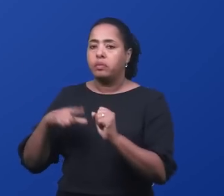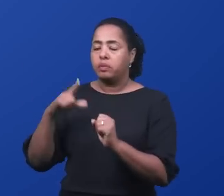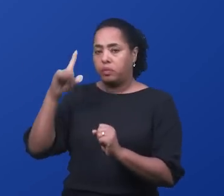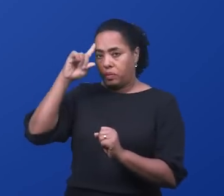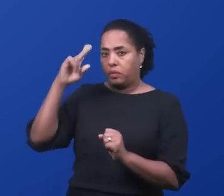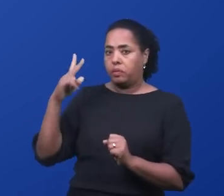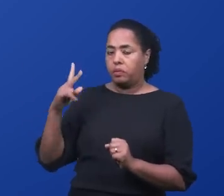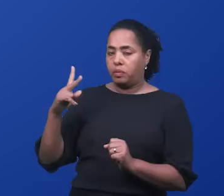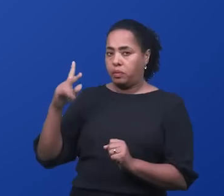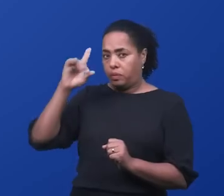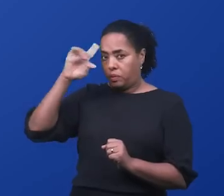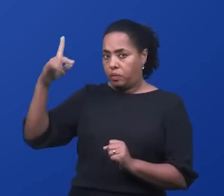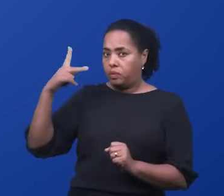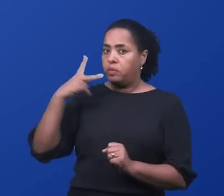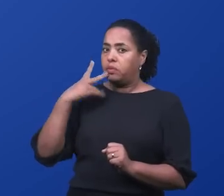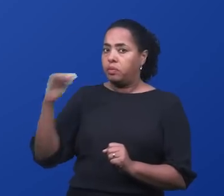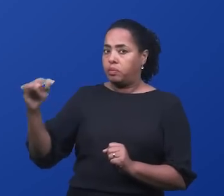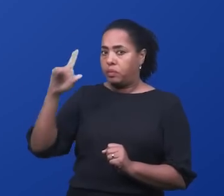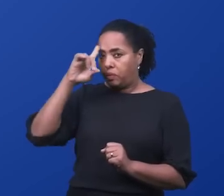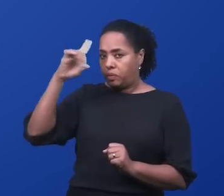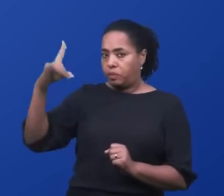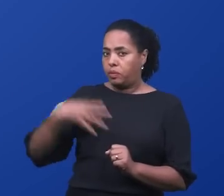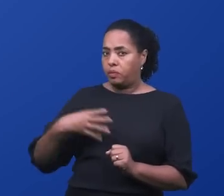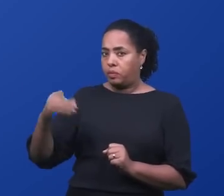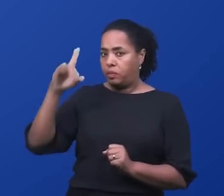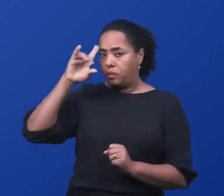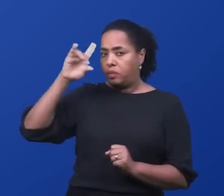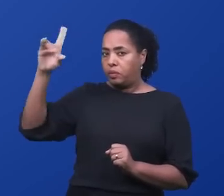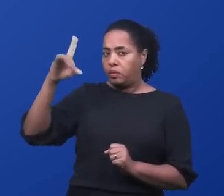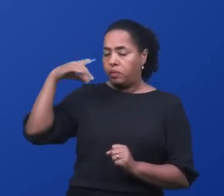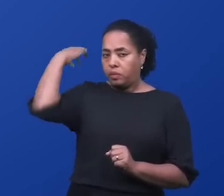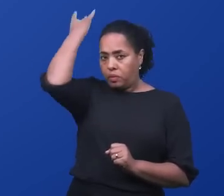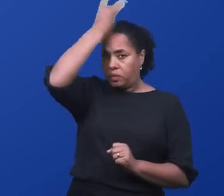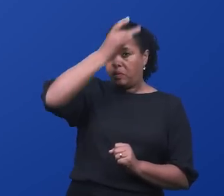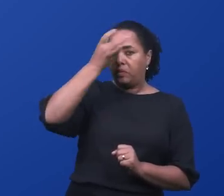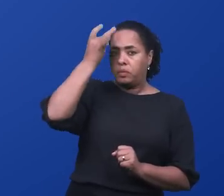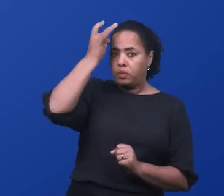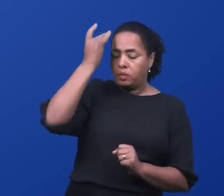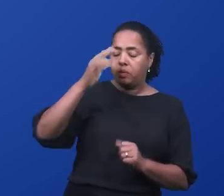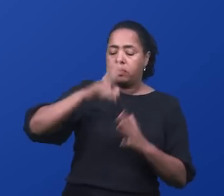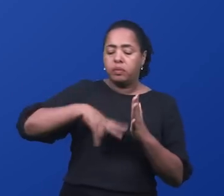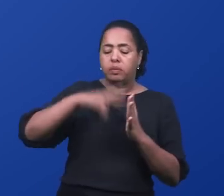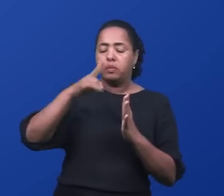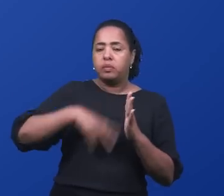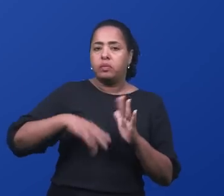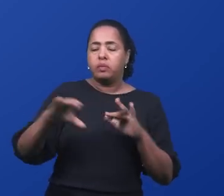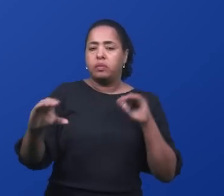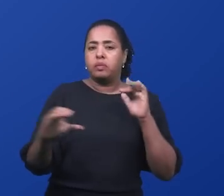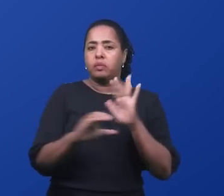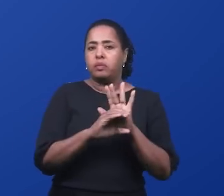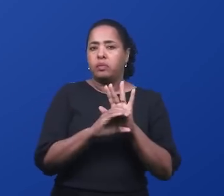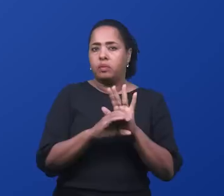Deus Pai, Deus Filho e Deus Espírito Santo. Vou ler o capítulo